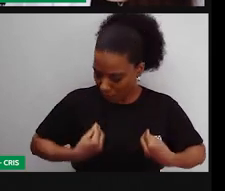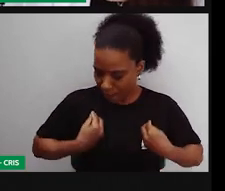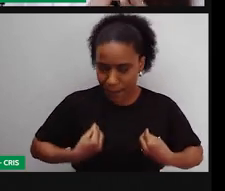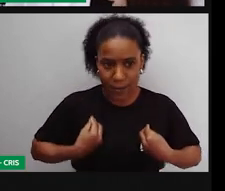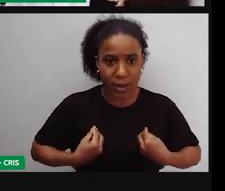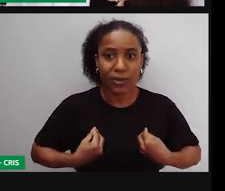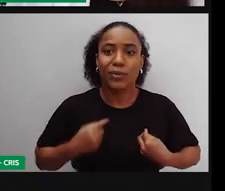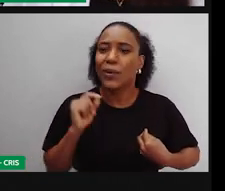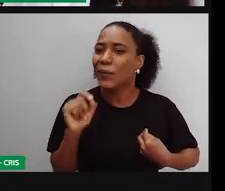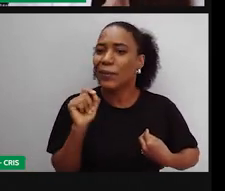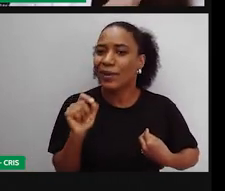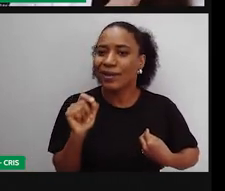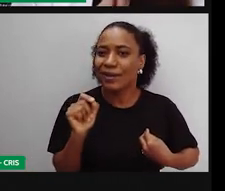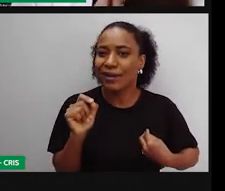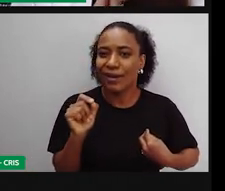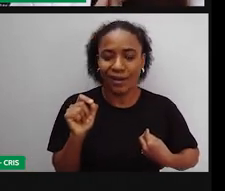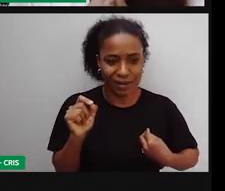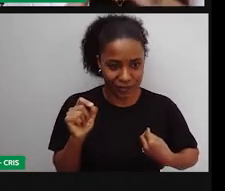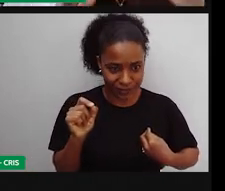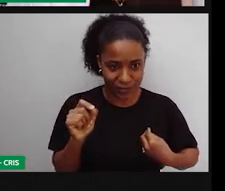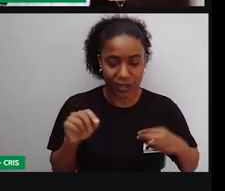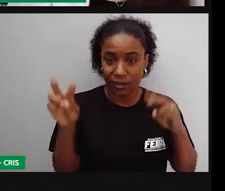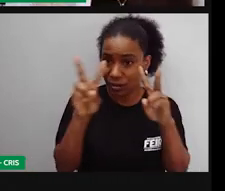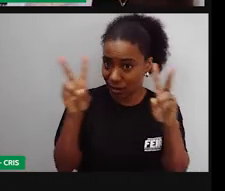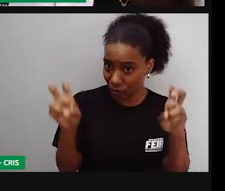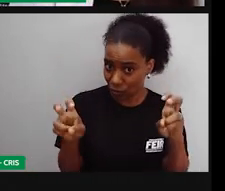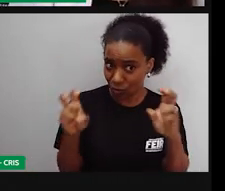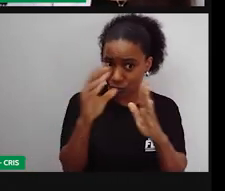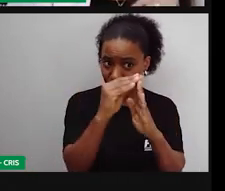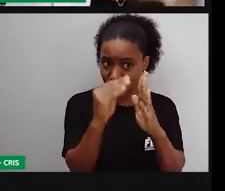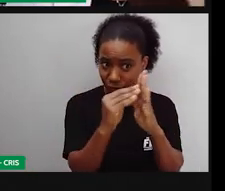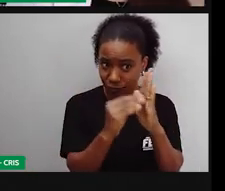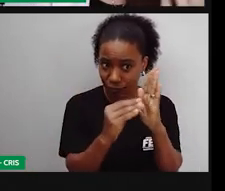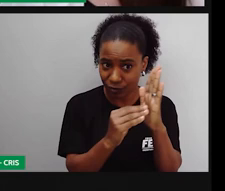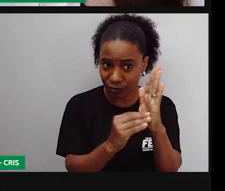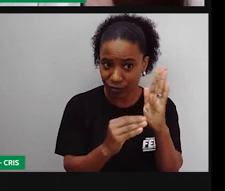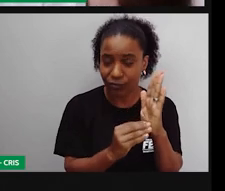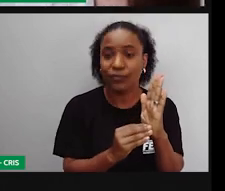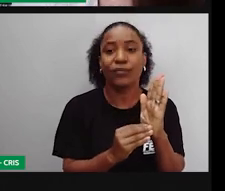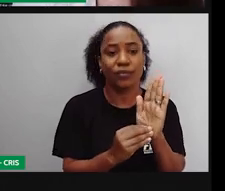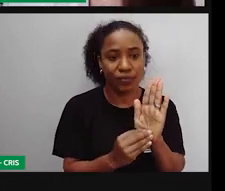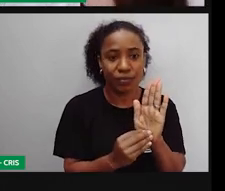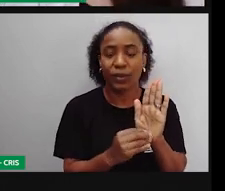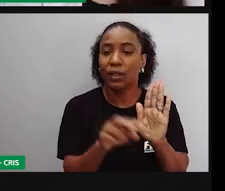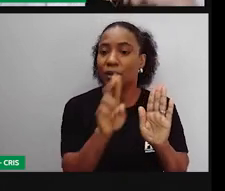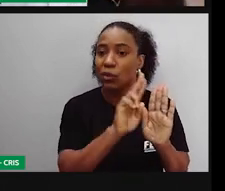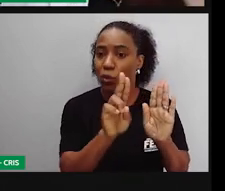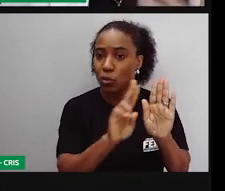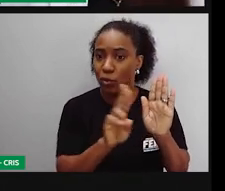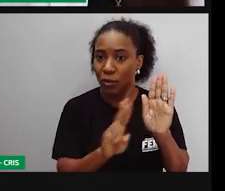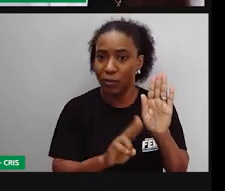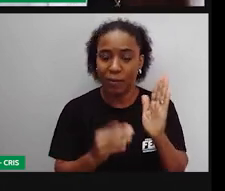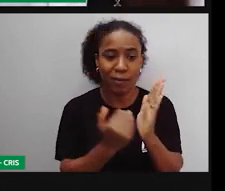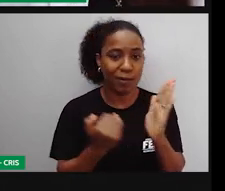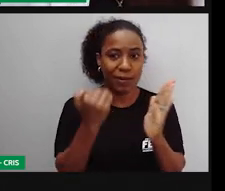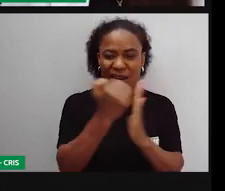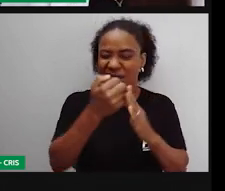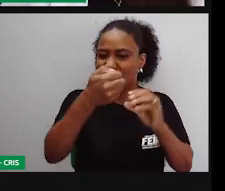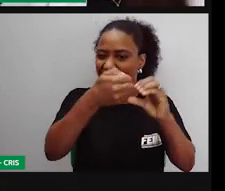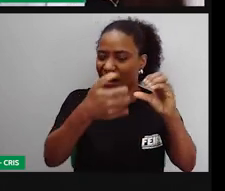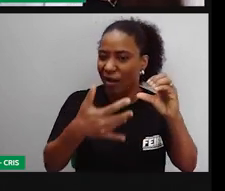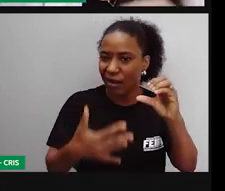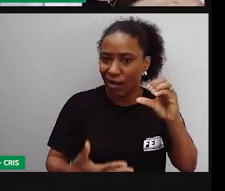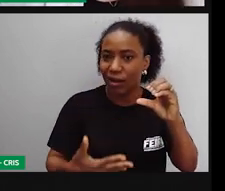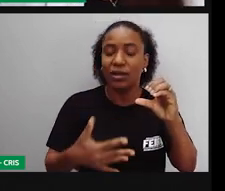humano. Não esqueçam que esses conteúdos que eu mostrei para vocês, alguns nomes, não vou especificar nessa